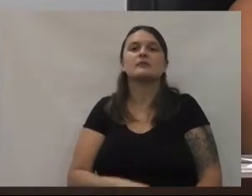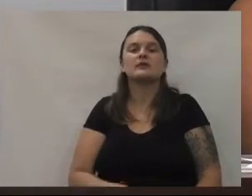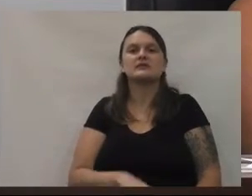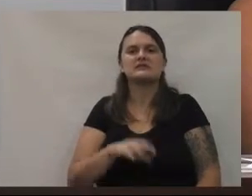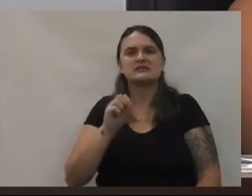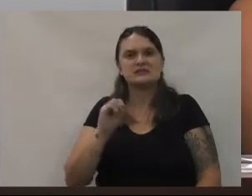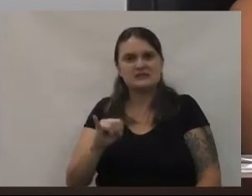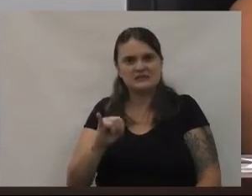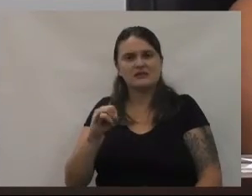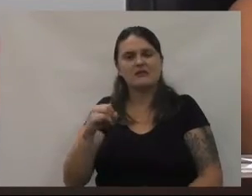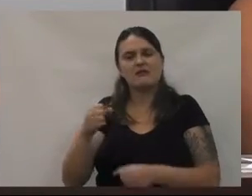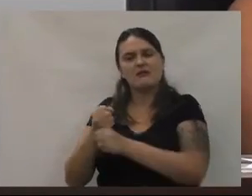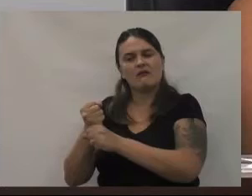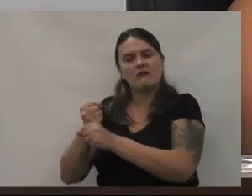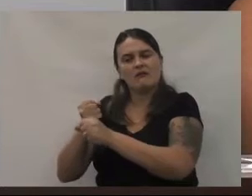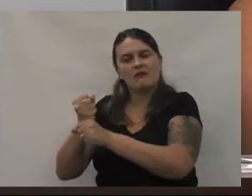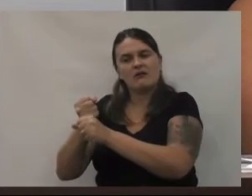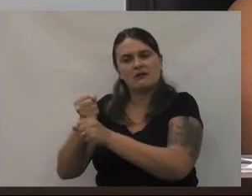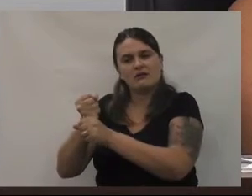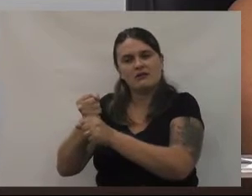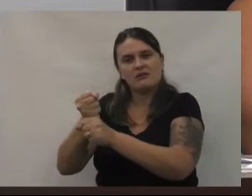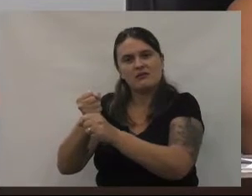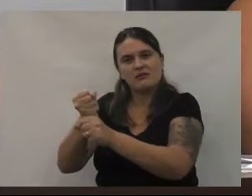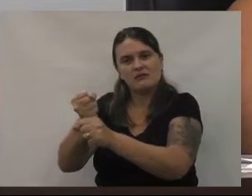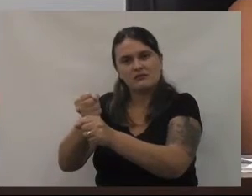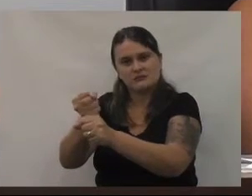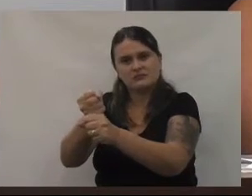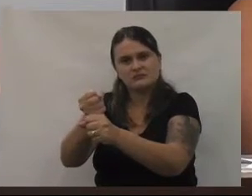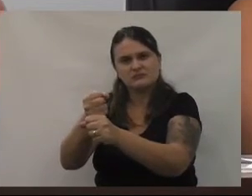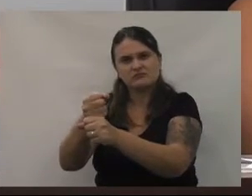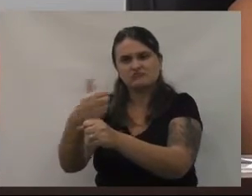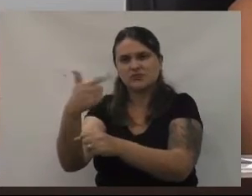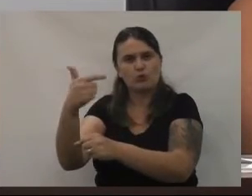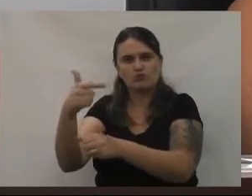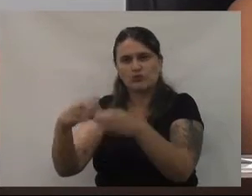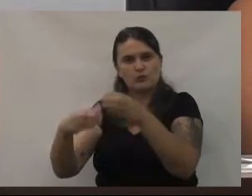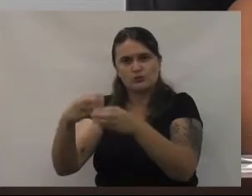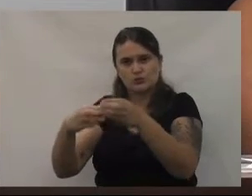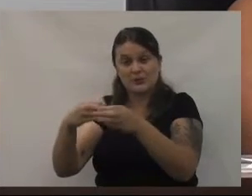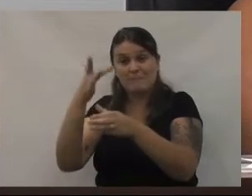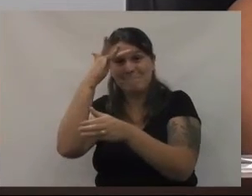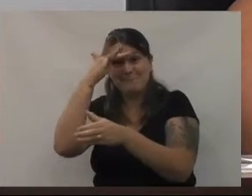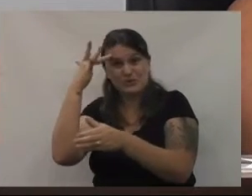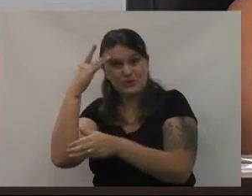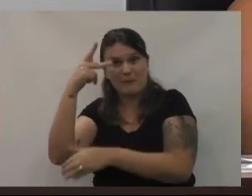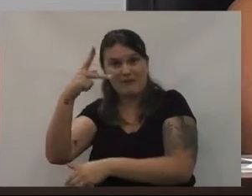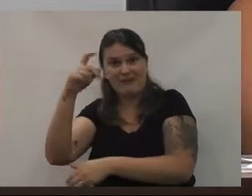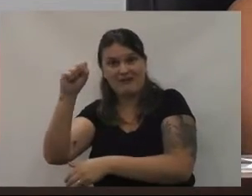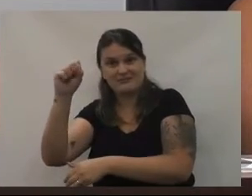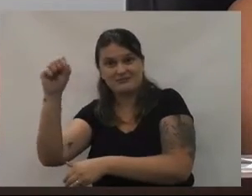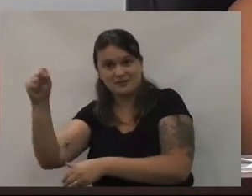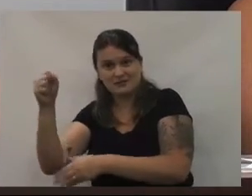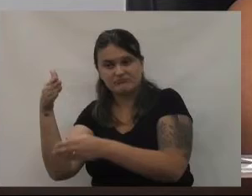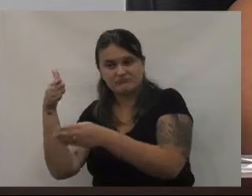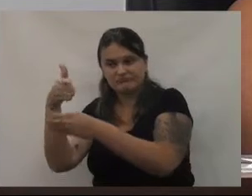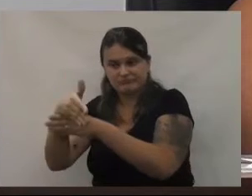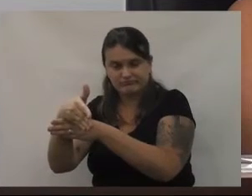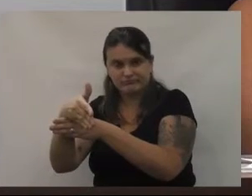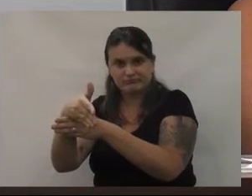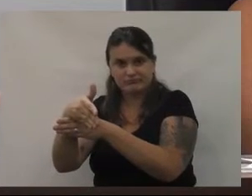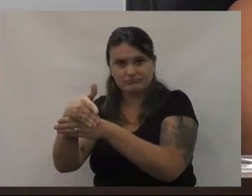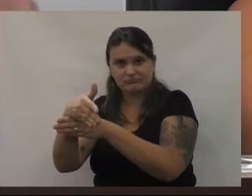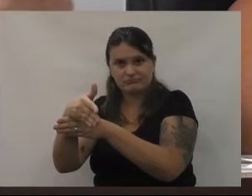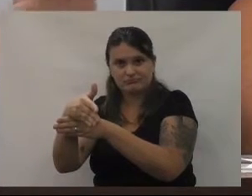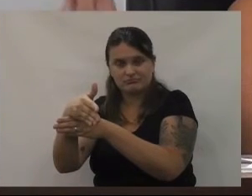se durante um longo período, né, esses concursados que deixaram de ser